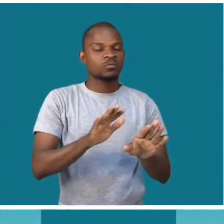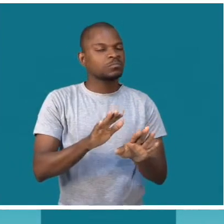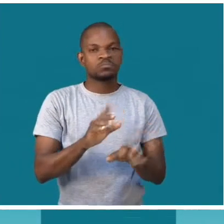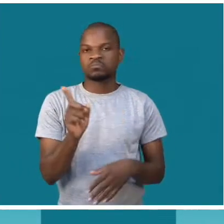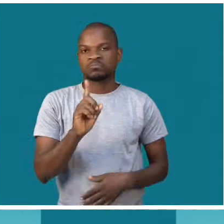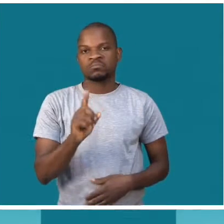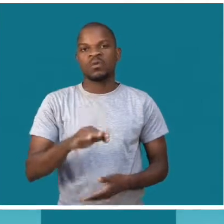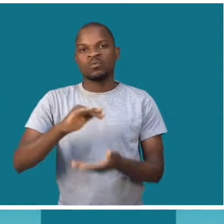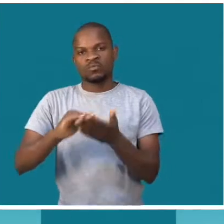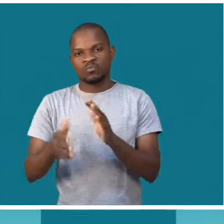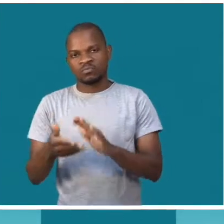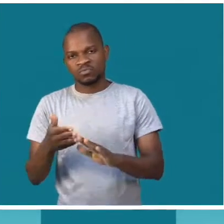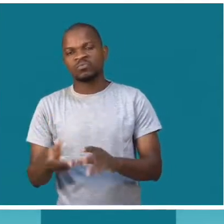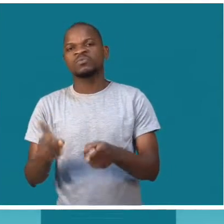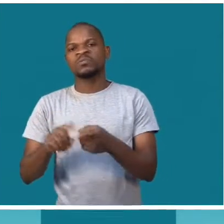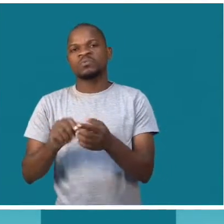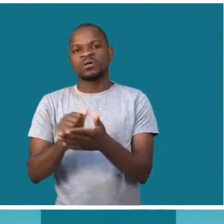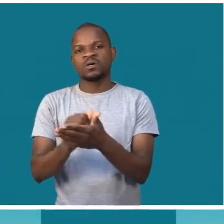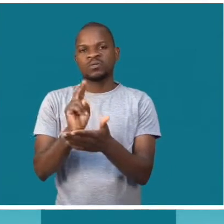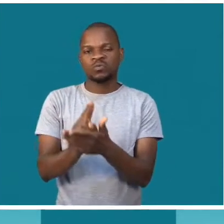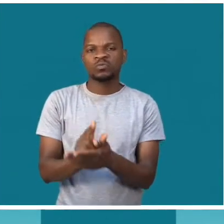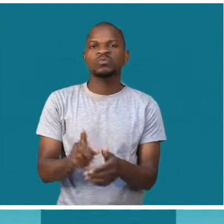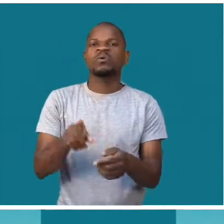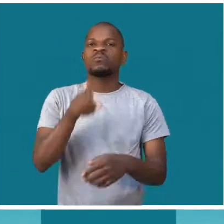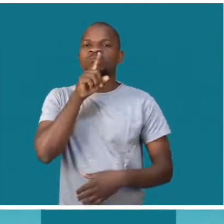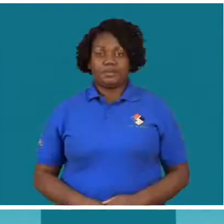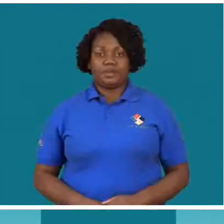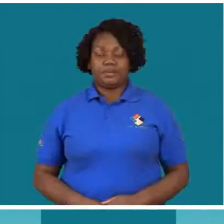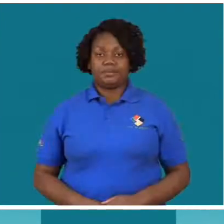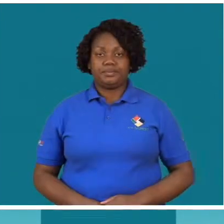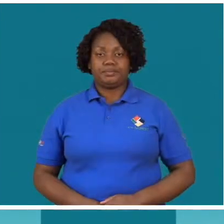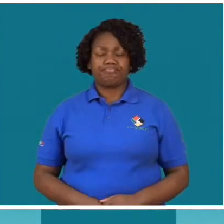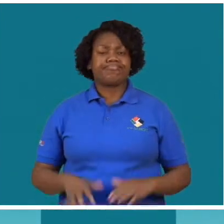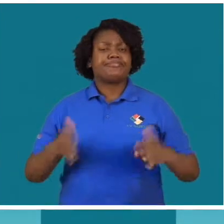também com o aluno, encarregado de educação e toda a sociedade em geral.